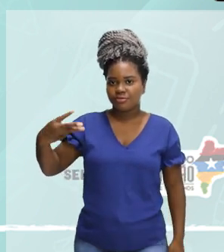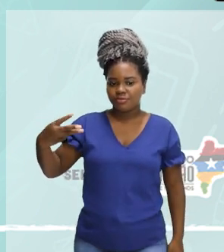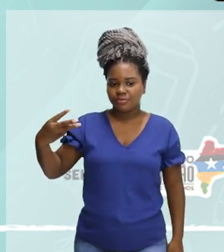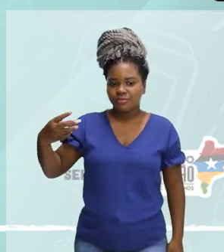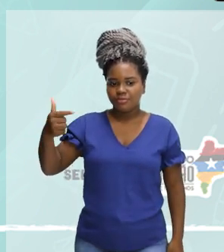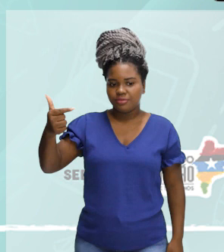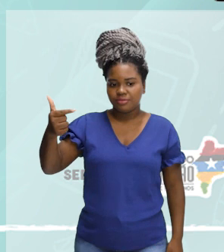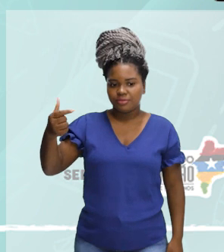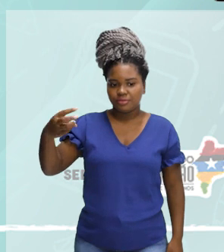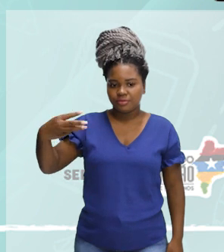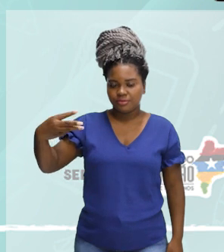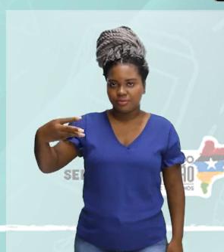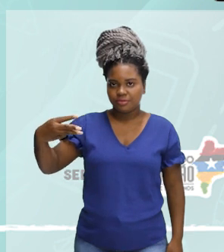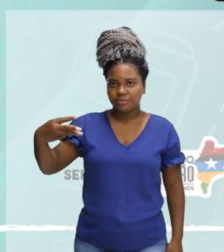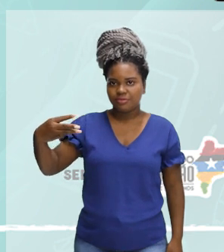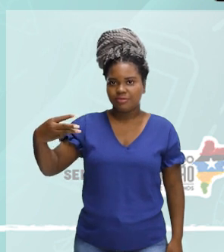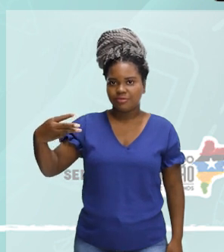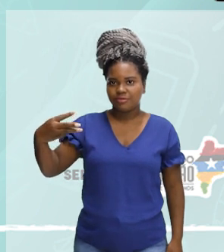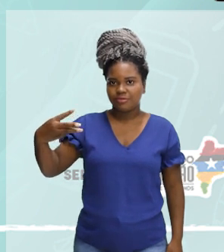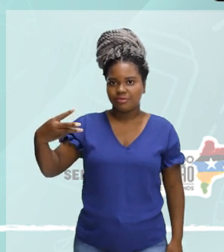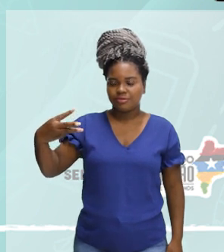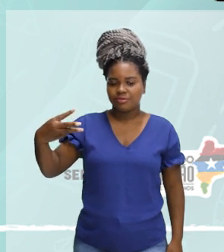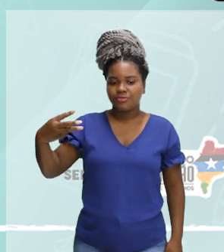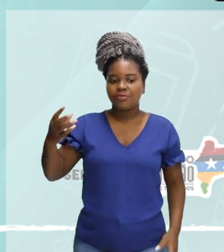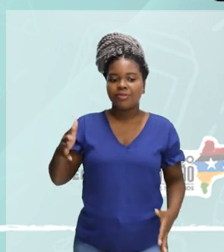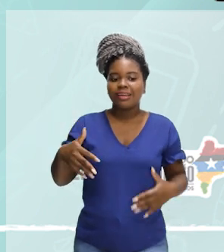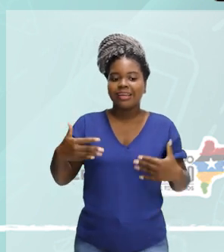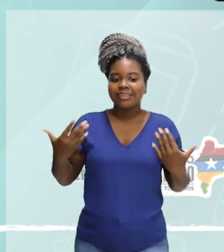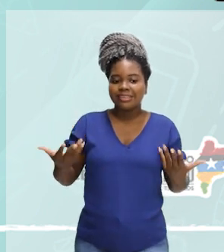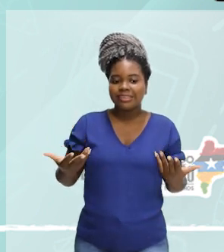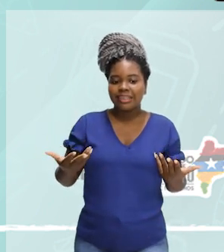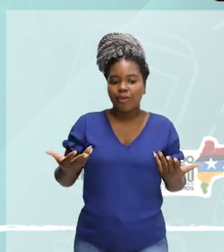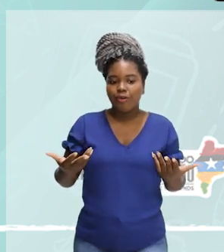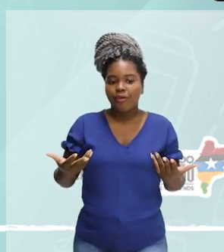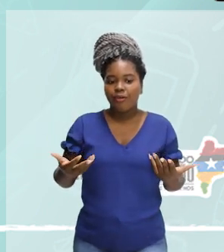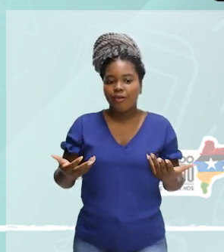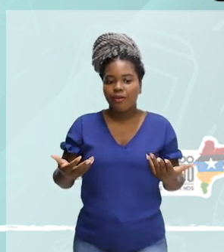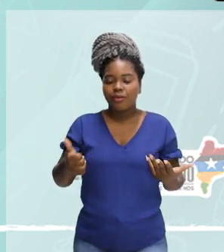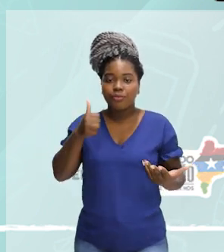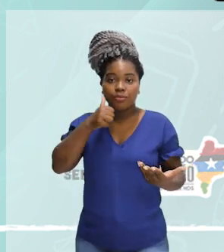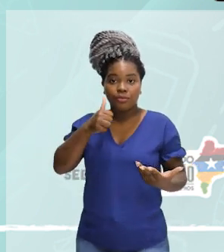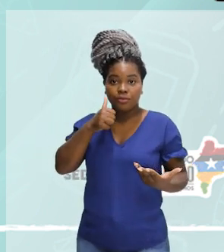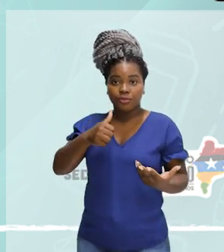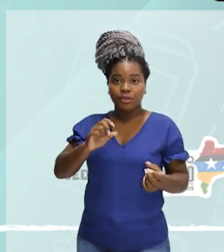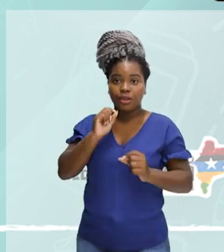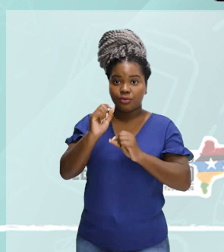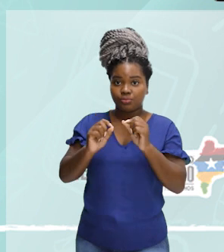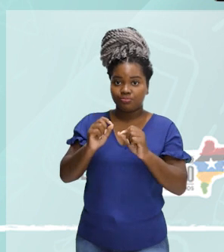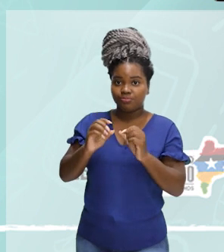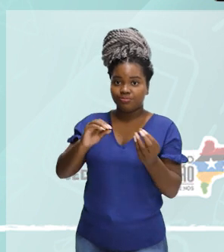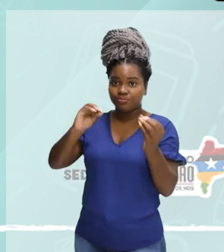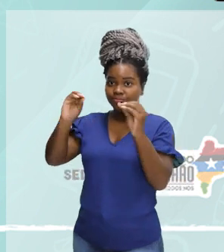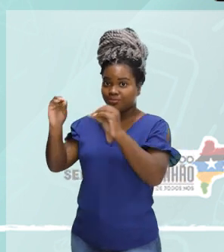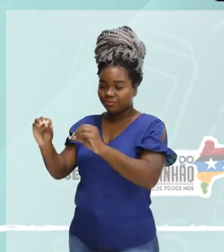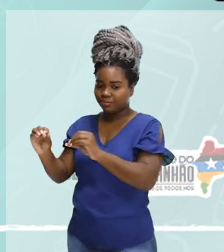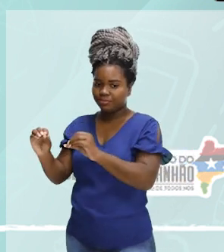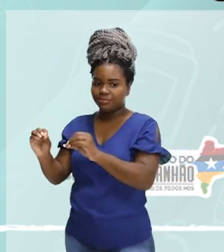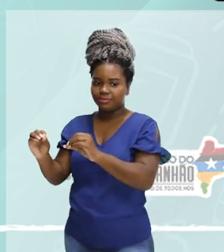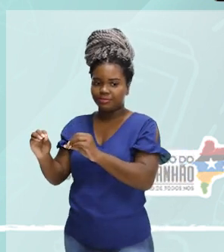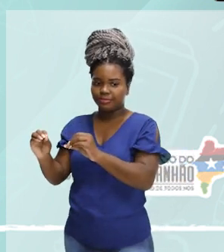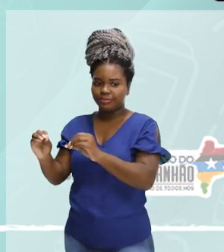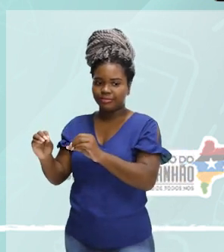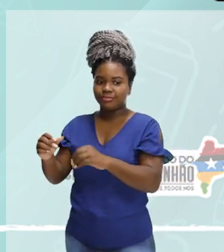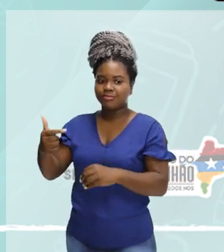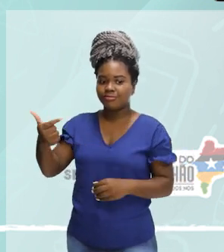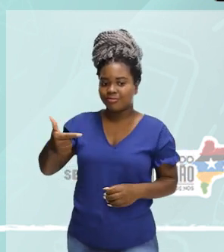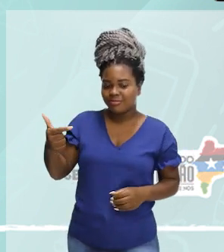Ella es de sua classe. Então, Rebeca é alguma coisa quanto sua irmã, né? Ela